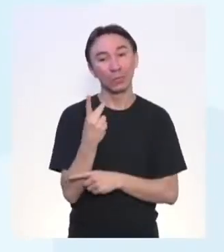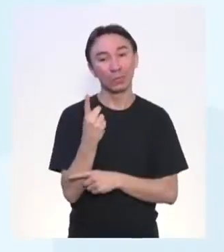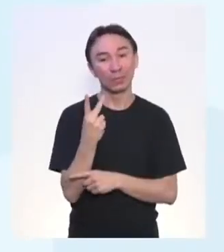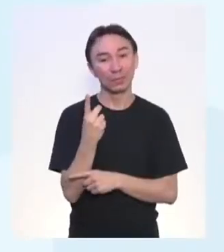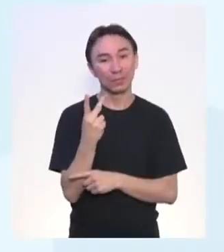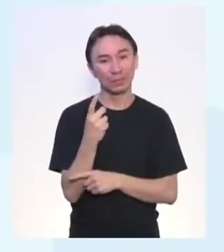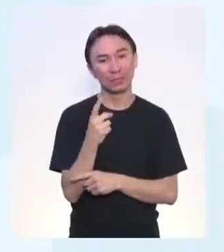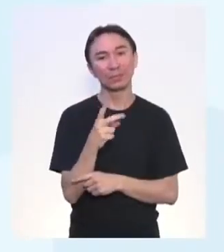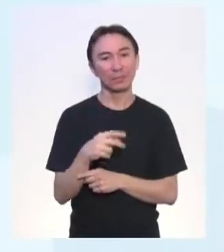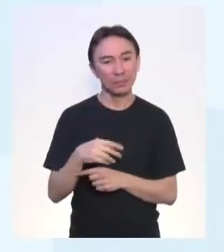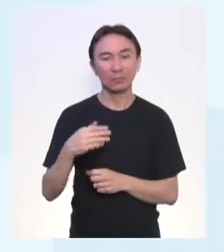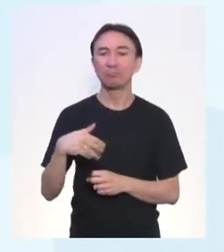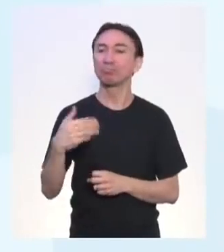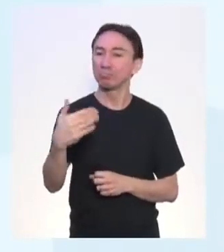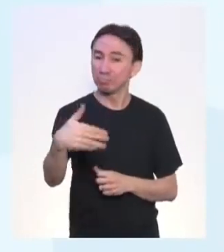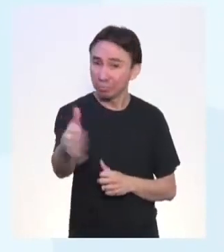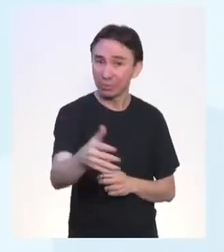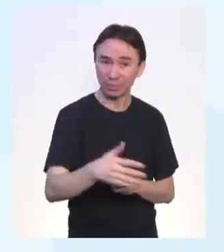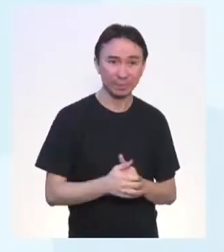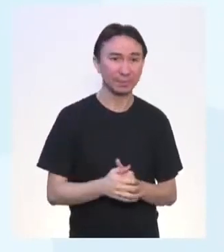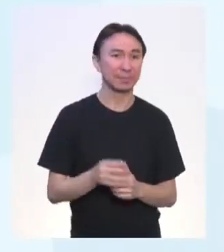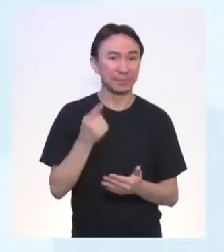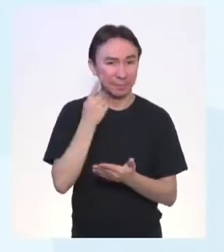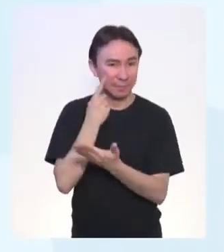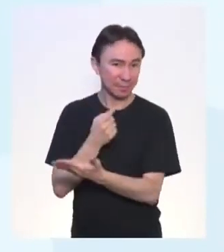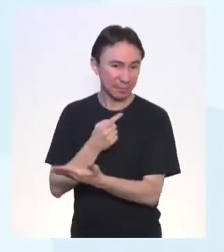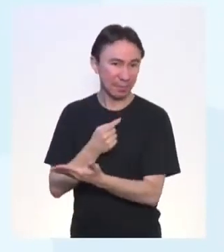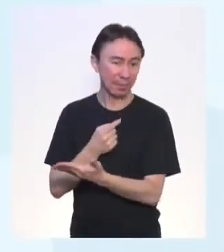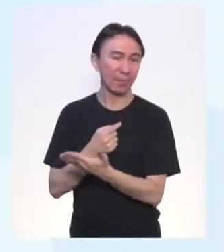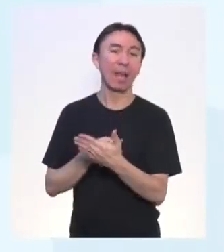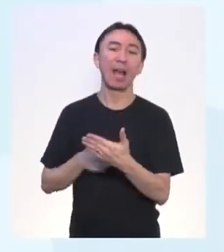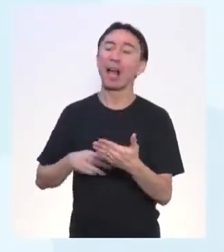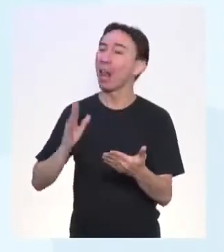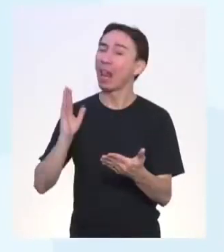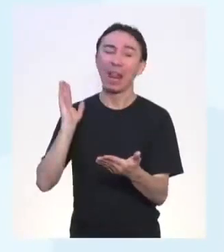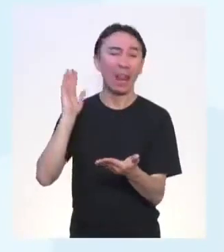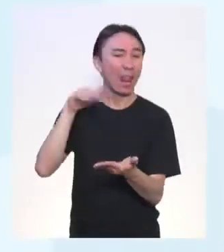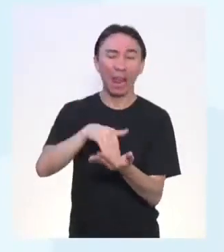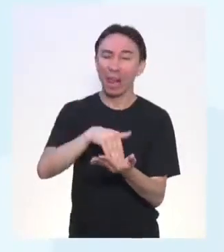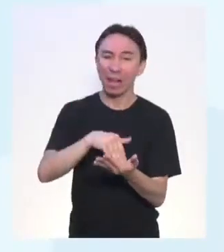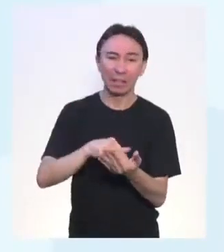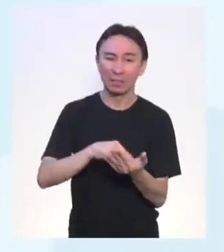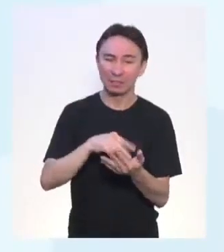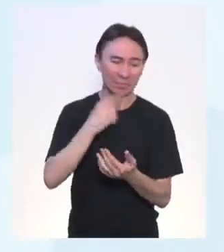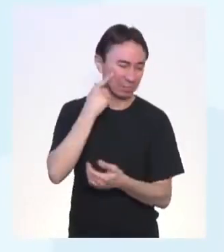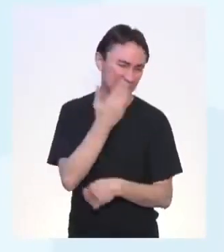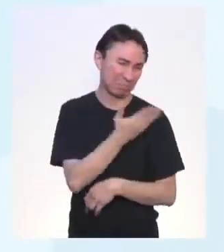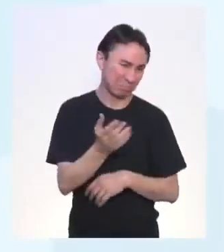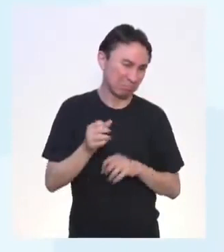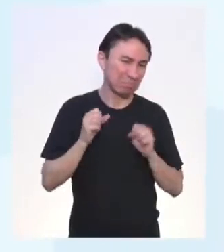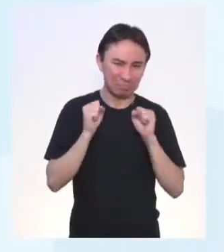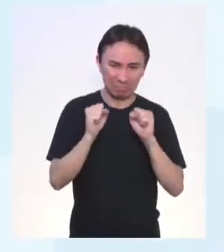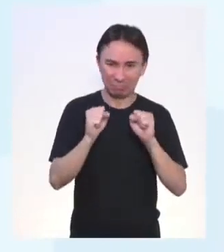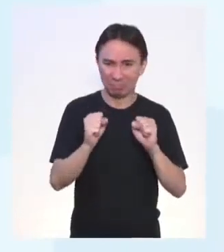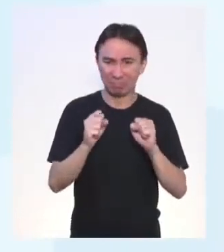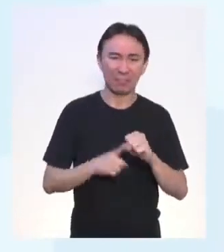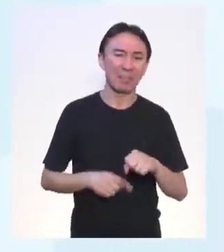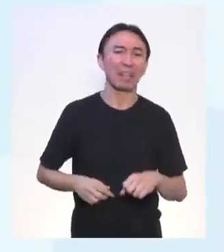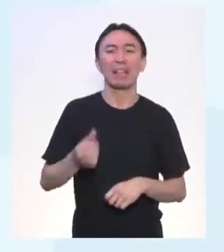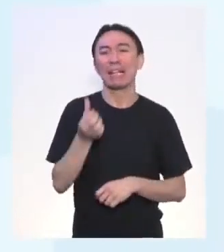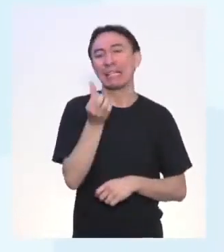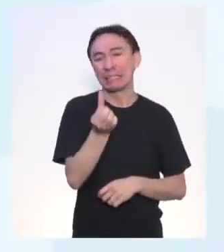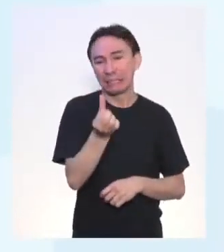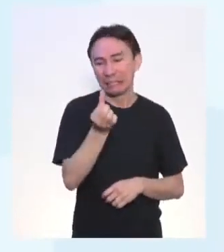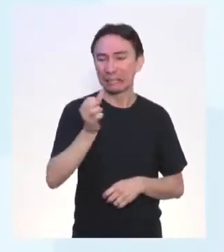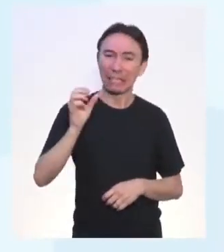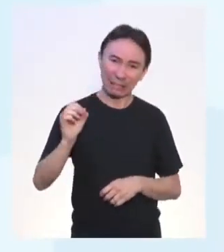E assim a gente faz para todos, ó. Né? E até chegar... Aliás, lembrando que depois a gente pode passar pelos 60, né? Que